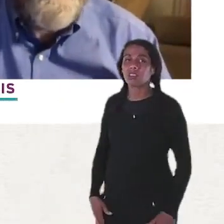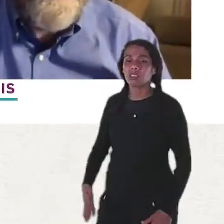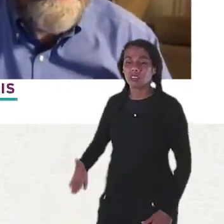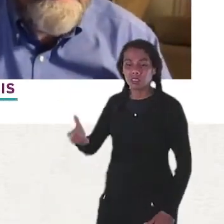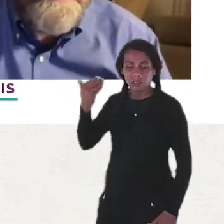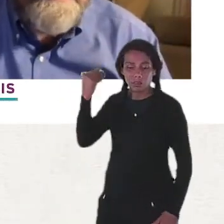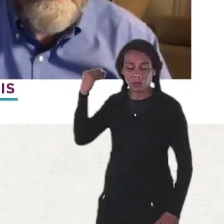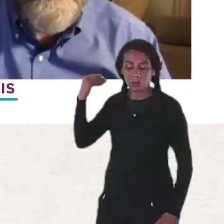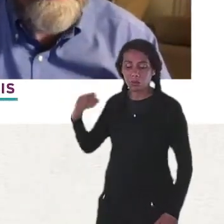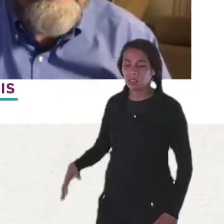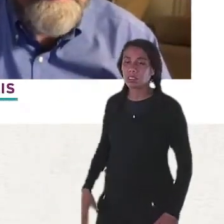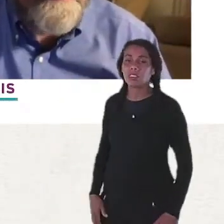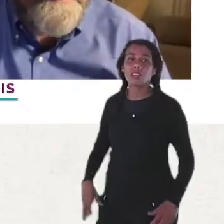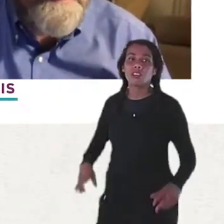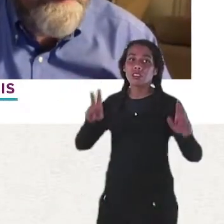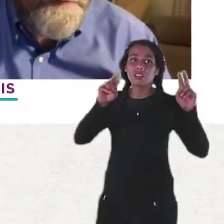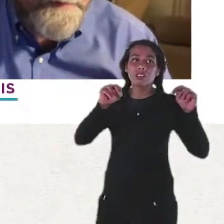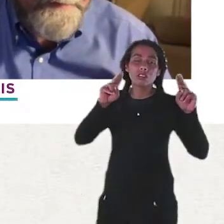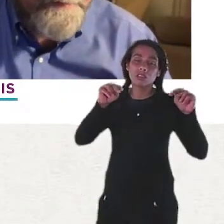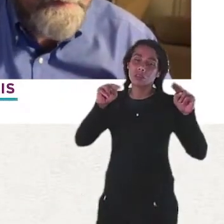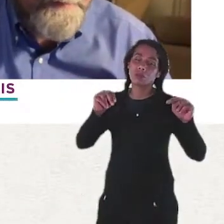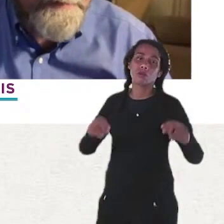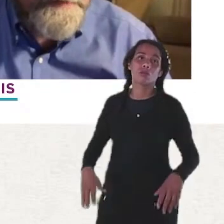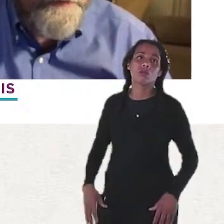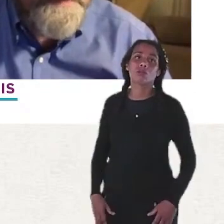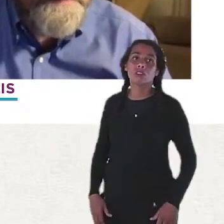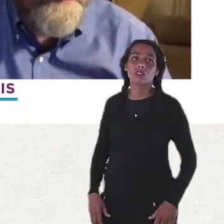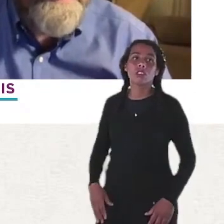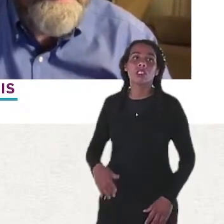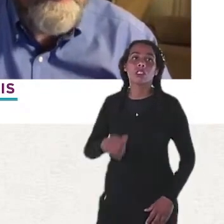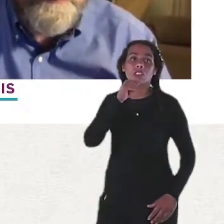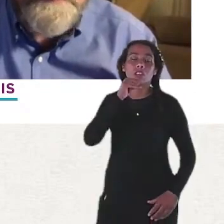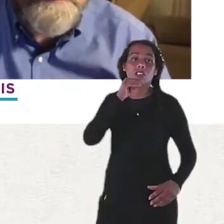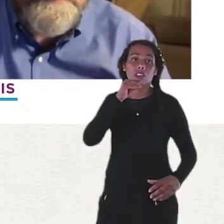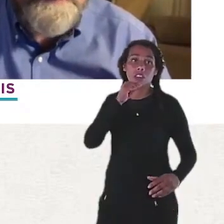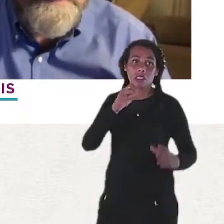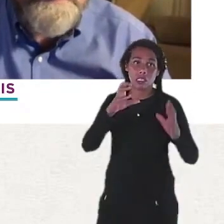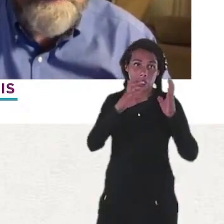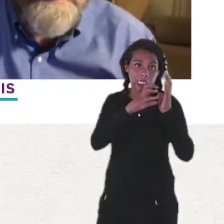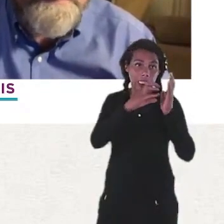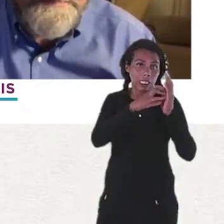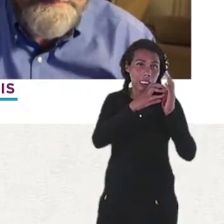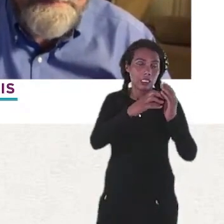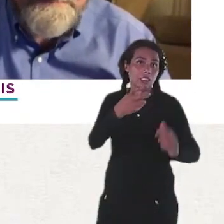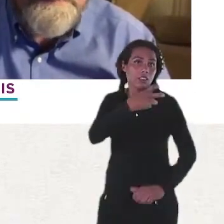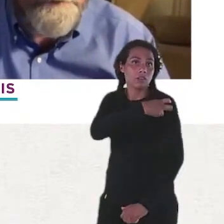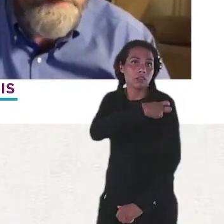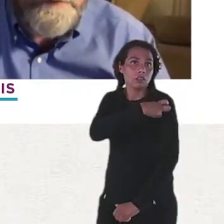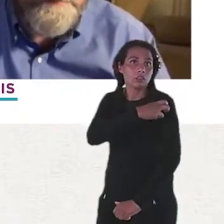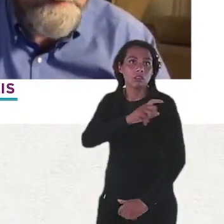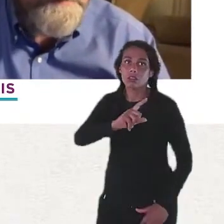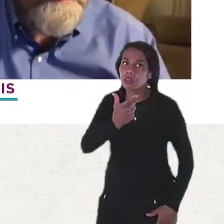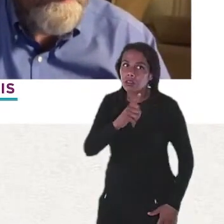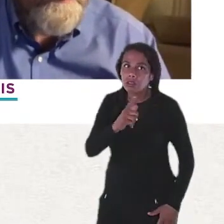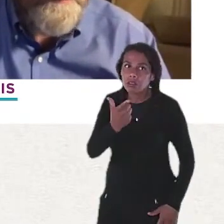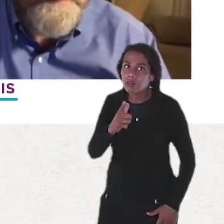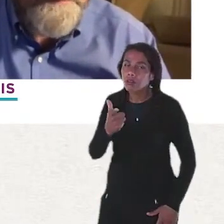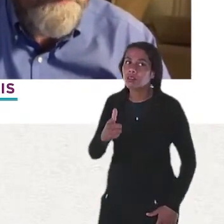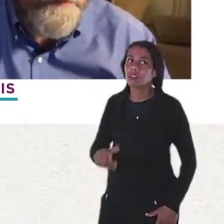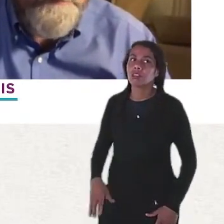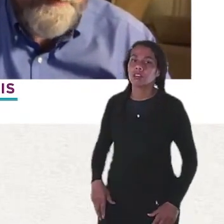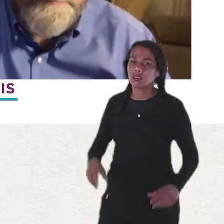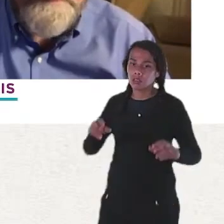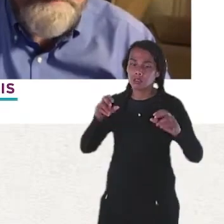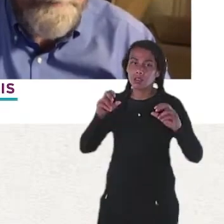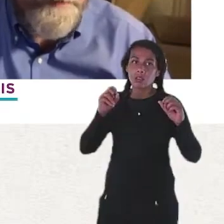doenças. Nós estamos esperando até hoje a vacina do HIV. Eu era aluno da medicina aqui em São Paulo, quando